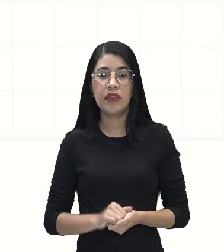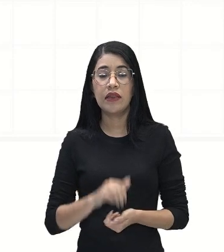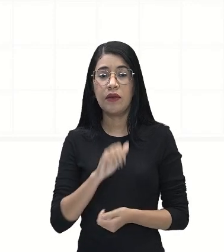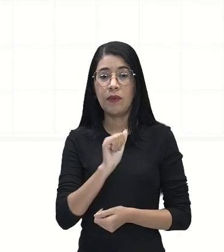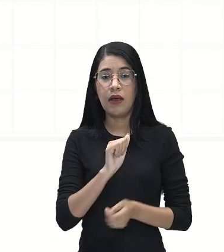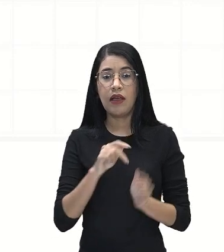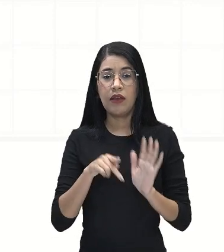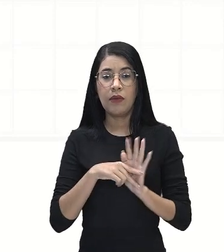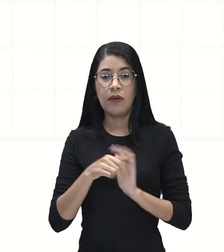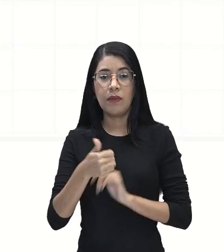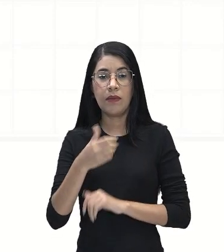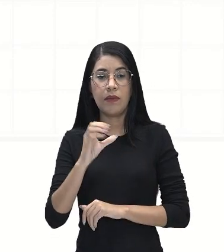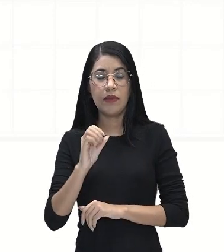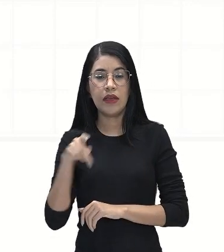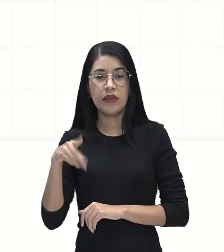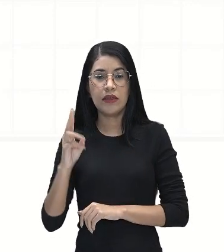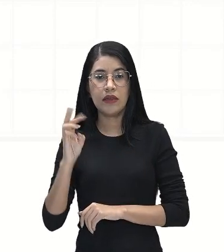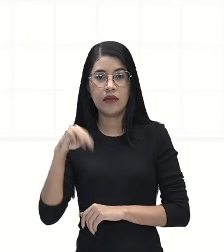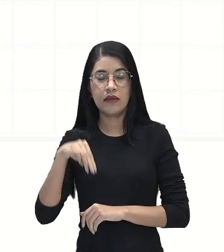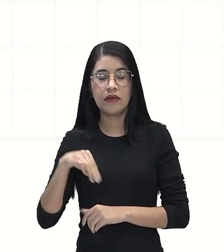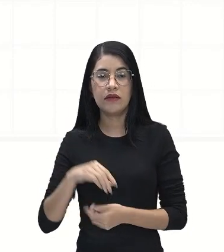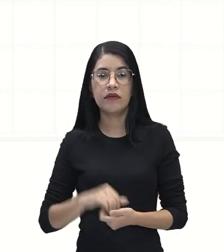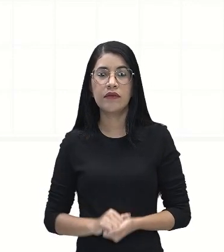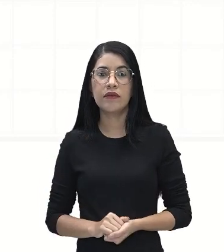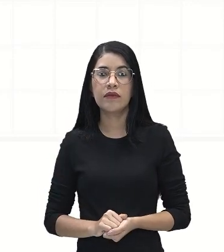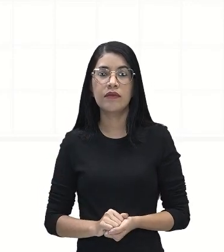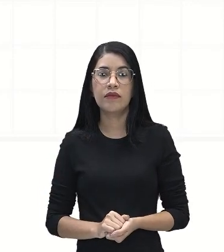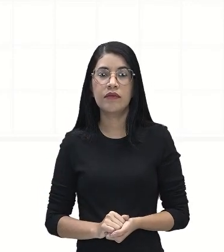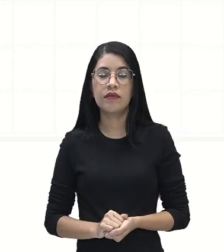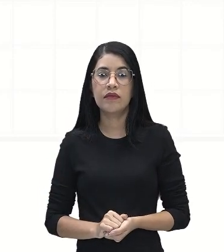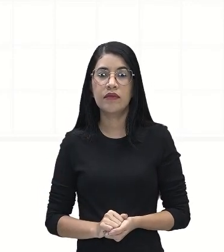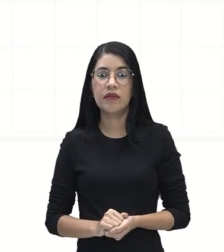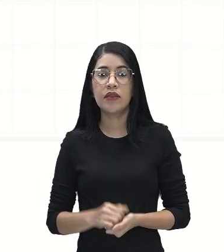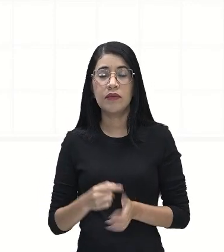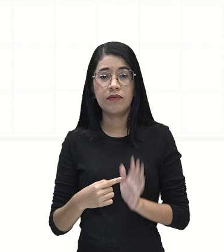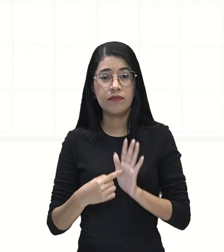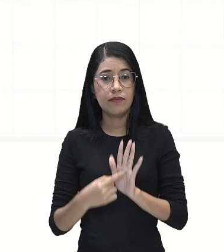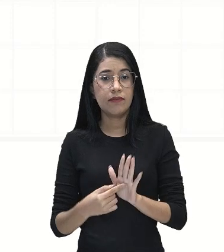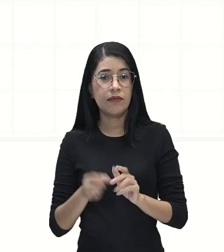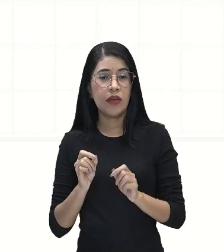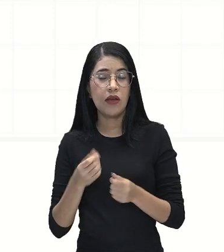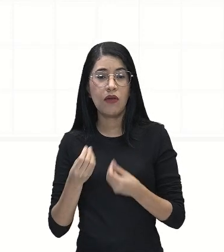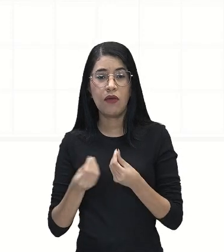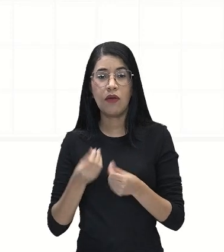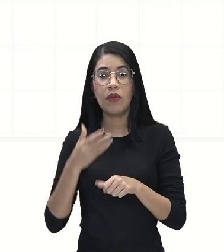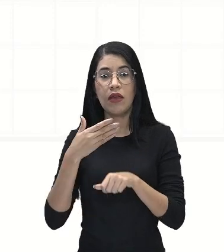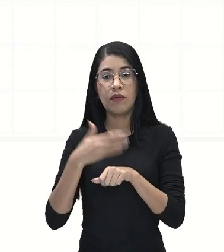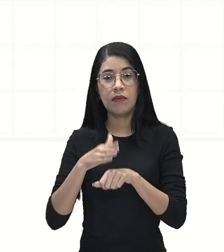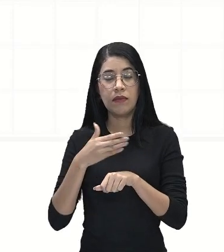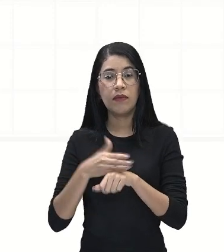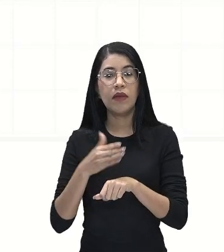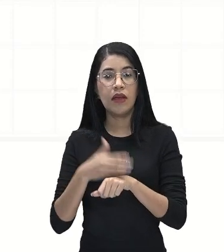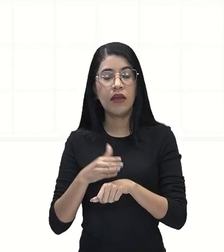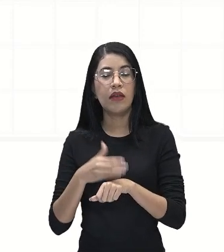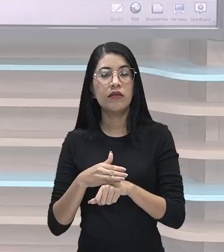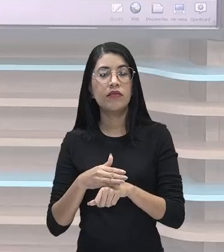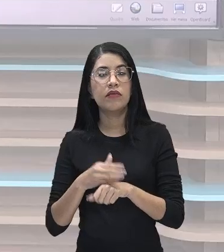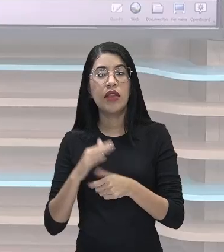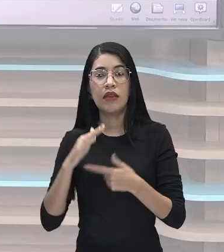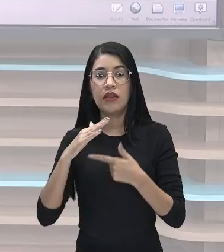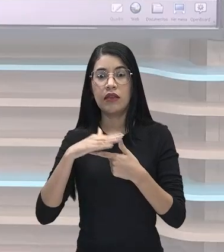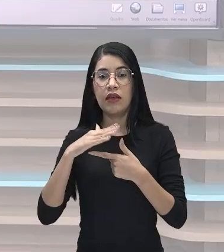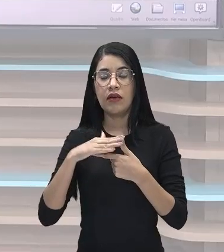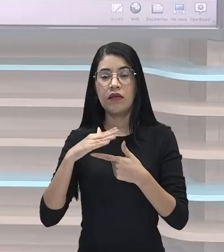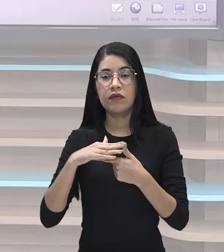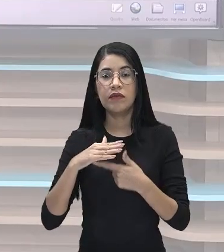igual a 10 quilômetros, certo? Então, aí está uma aplicação do teorema de Pitágoras